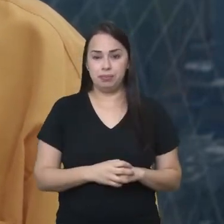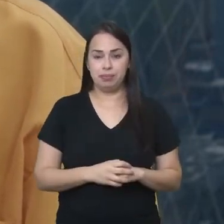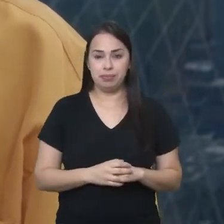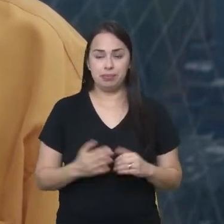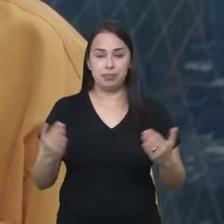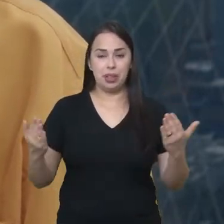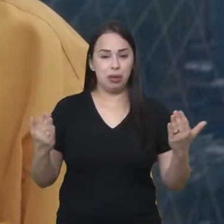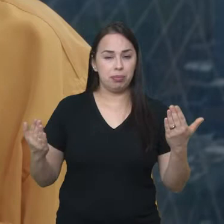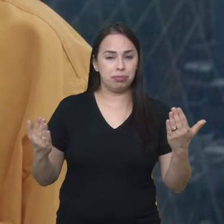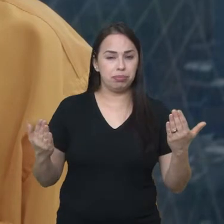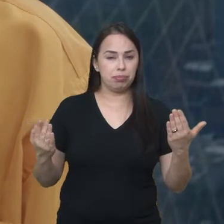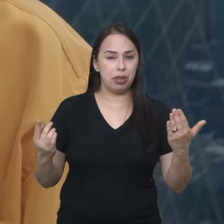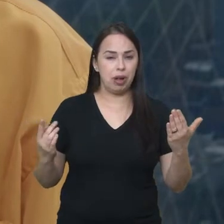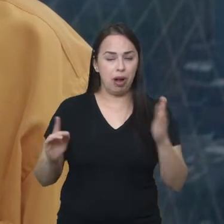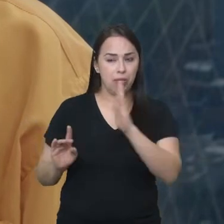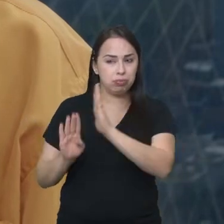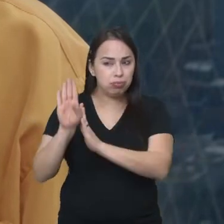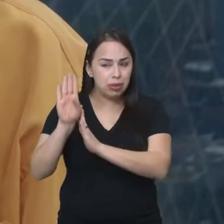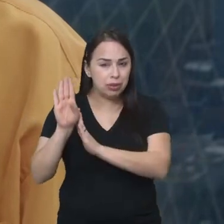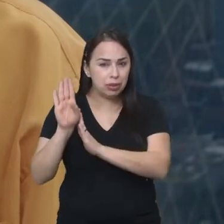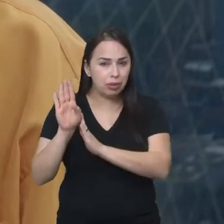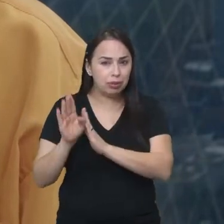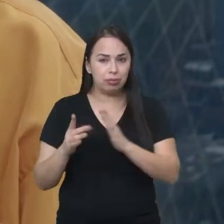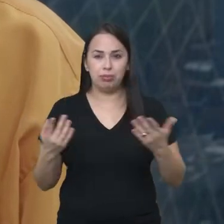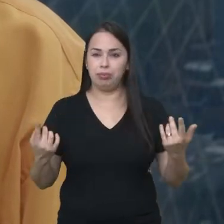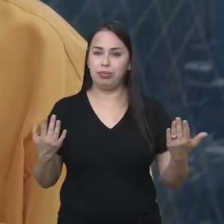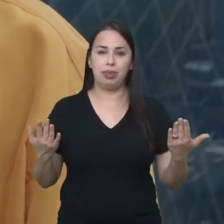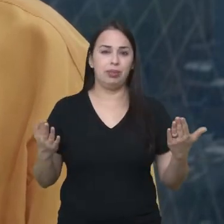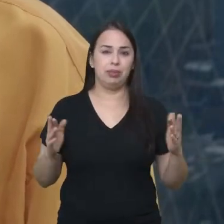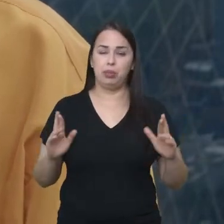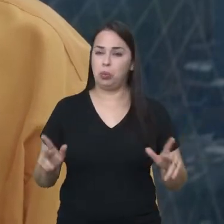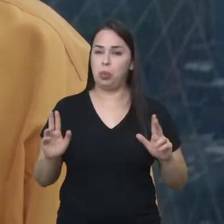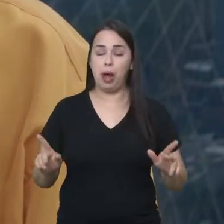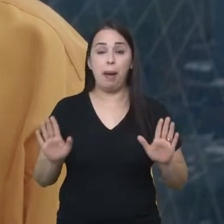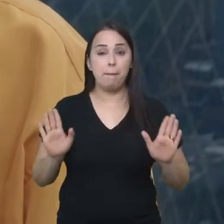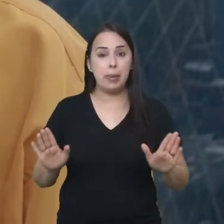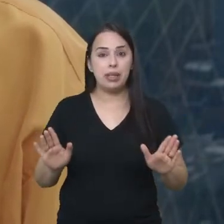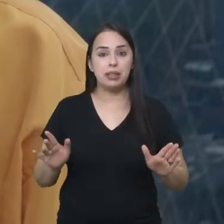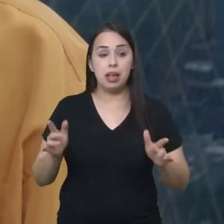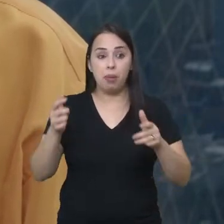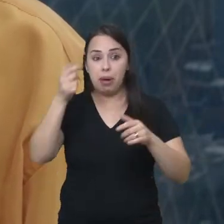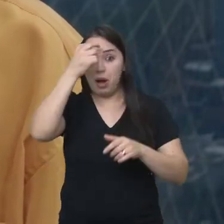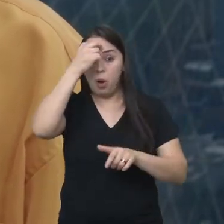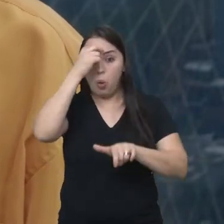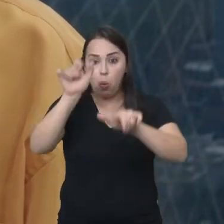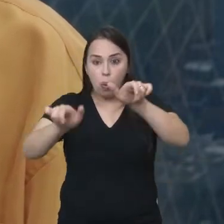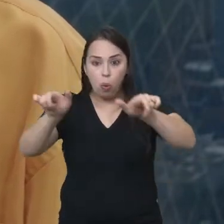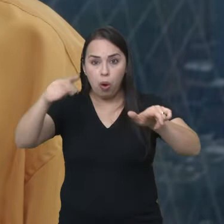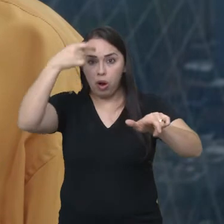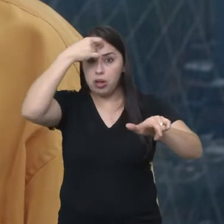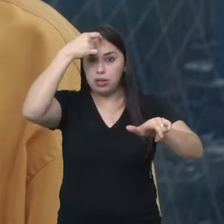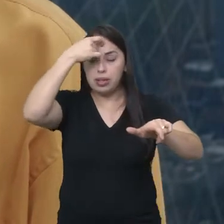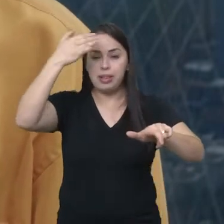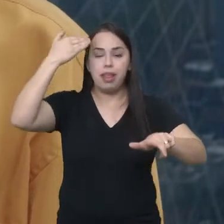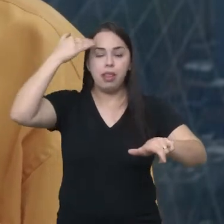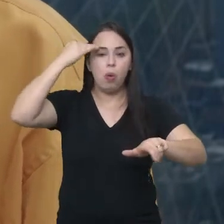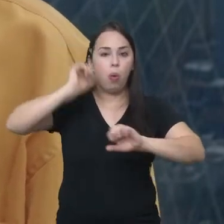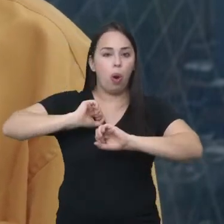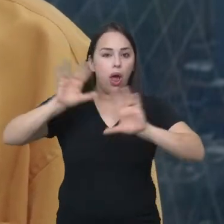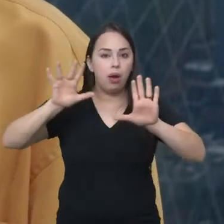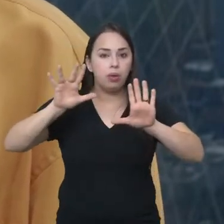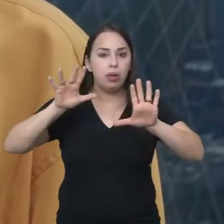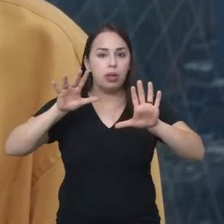Não, a gente entende que existe uma conscientização da população, né, que compreende o que é abuso, né, e acaba procurando recursos,